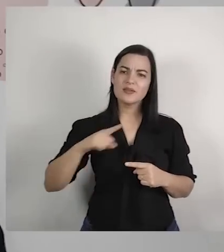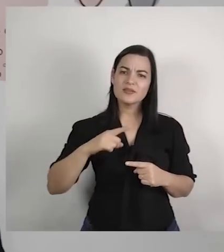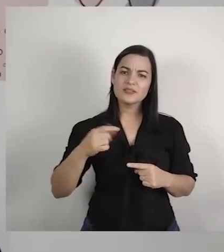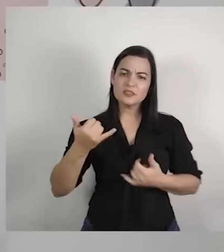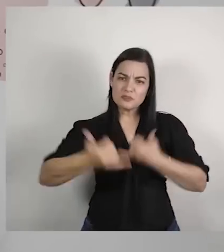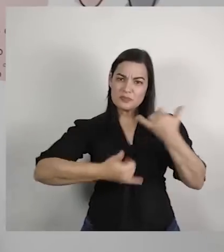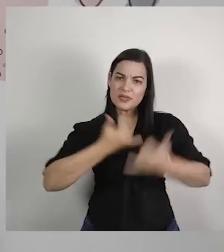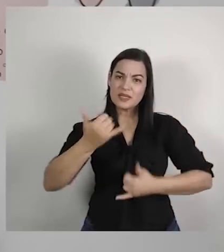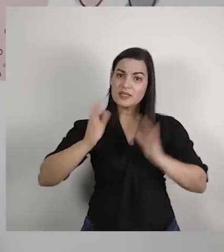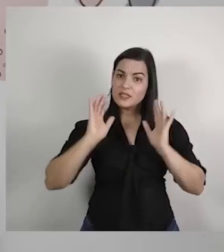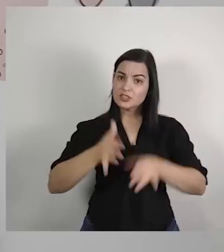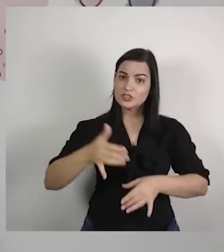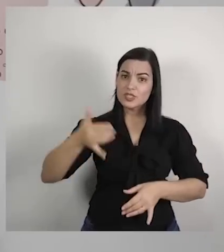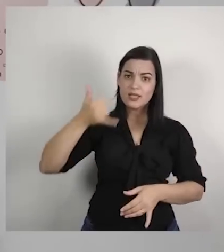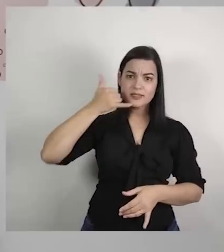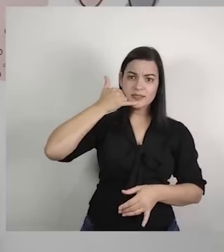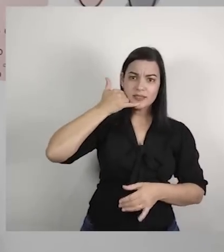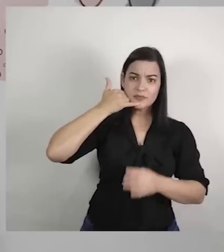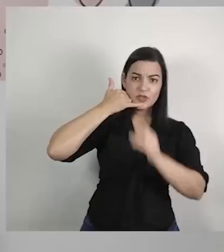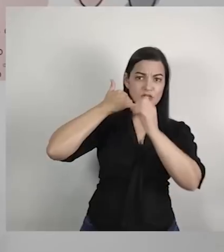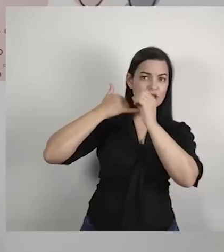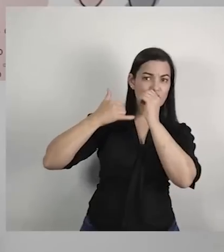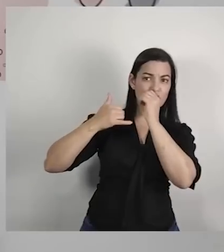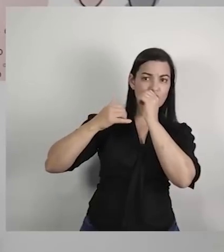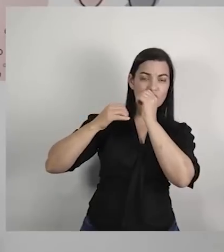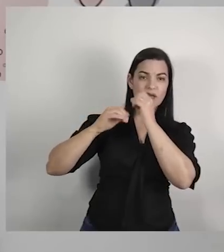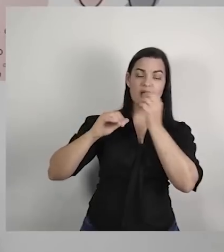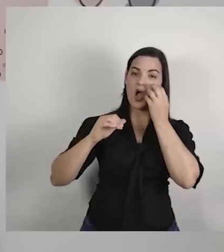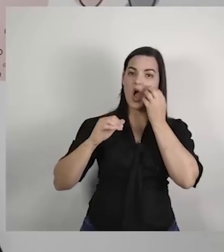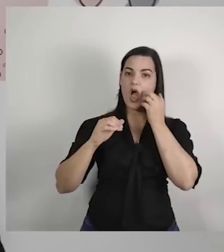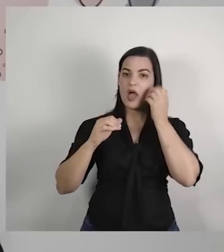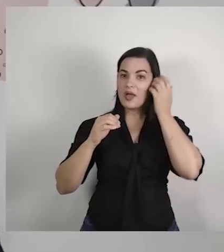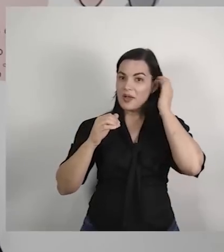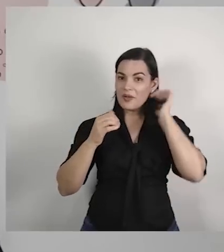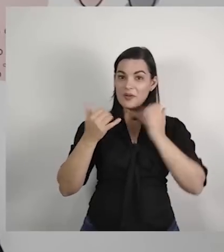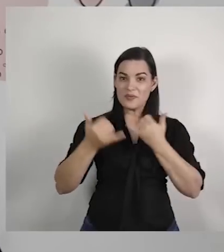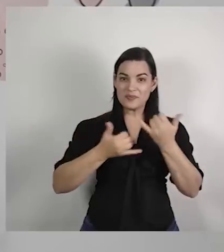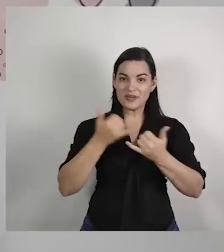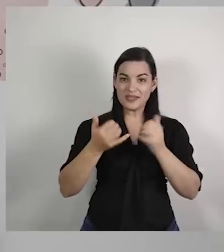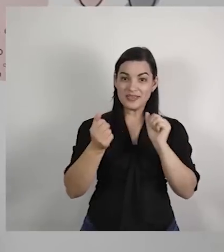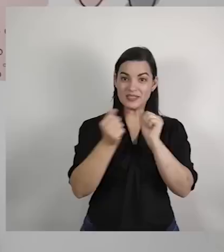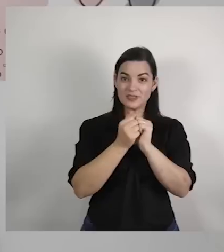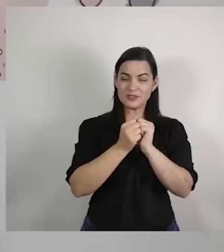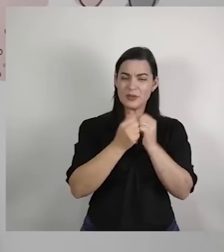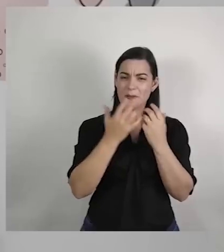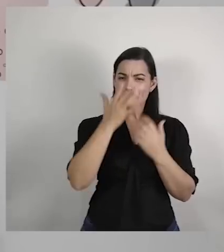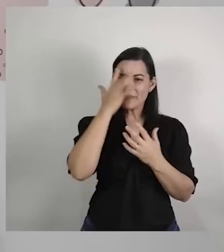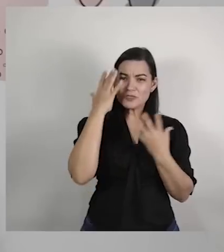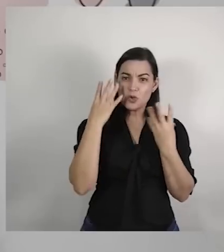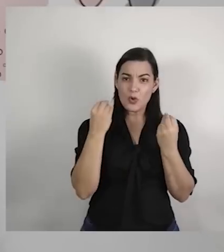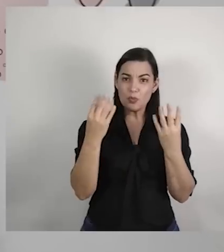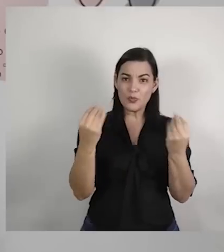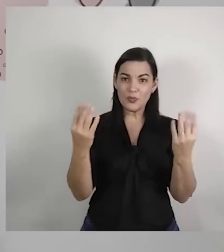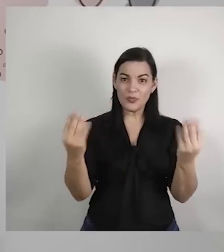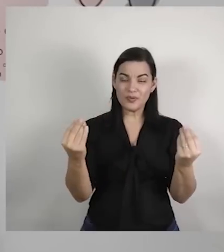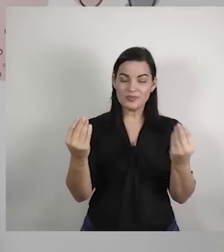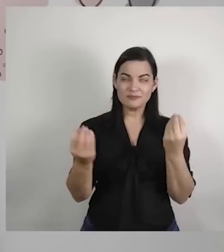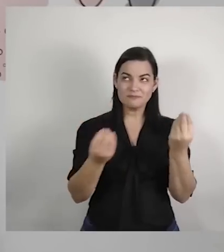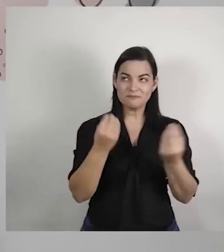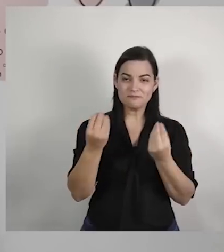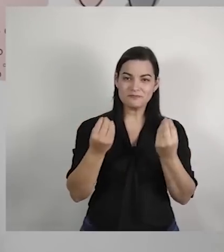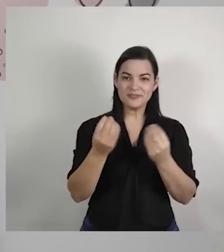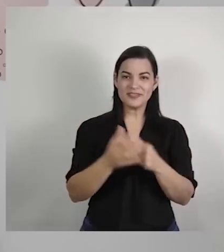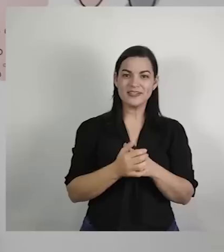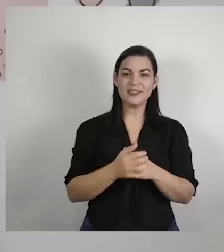vocês já brincaram de telefone sem fio? Então, se você tiver muitas pessoas aí na sua casa, você consegue brincar de